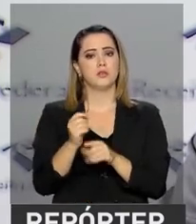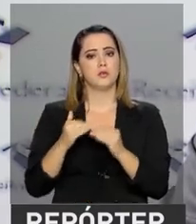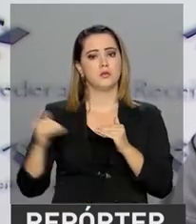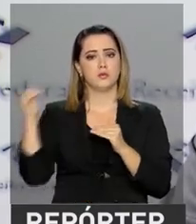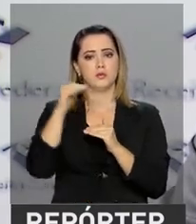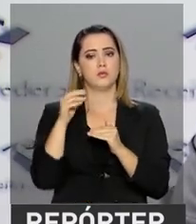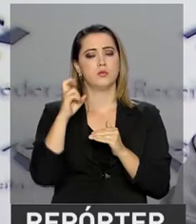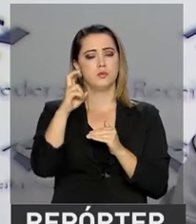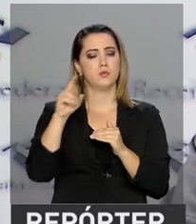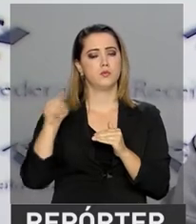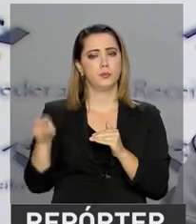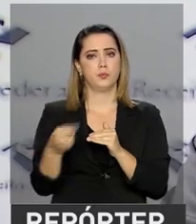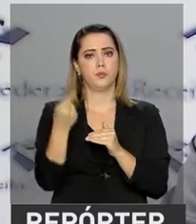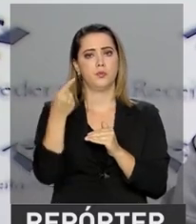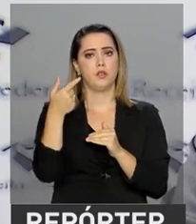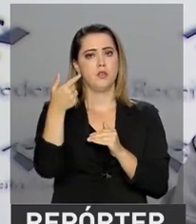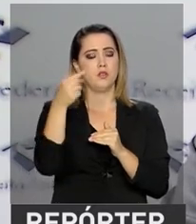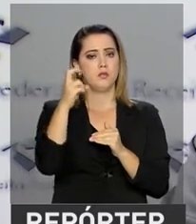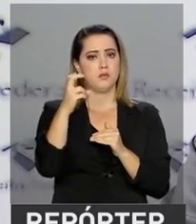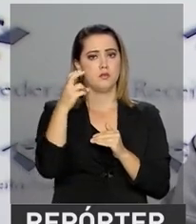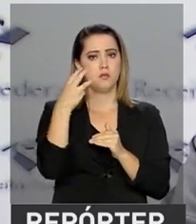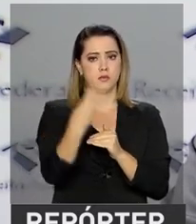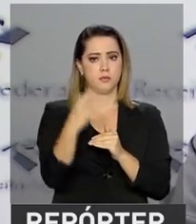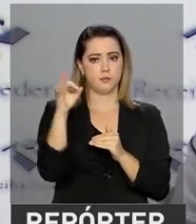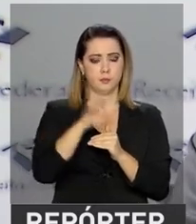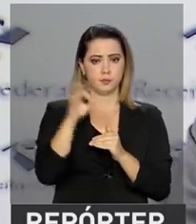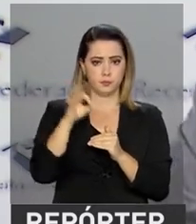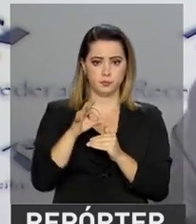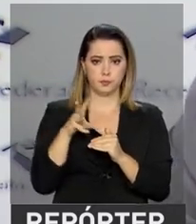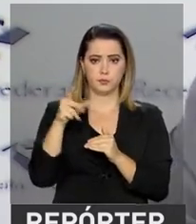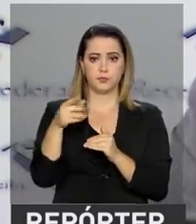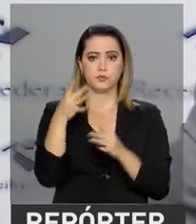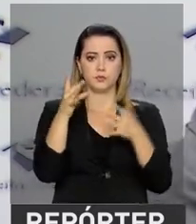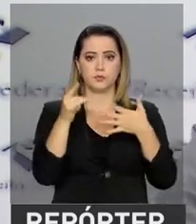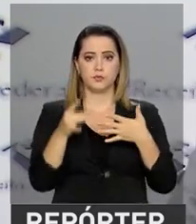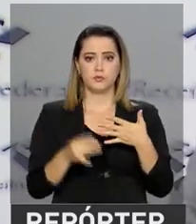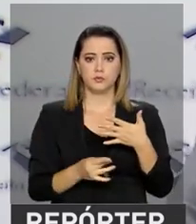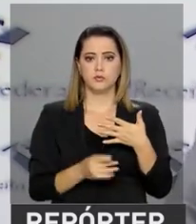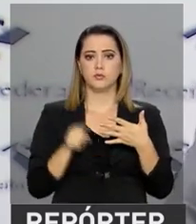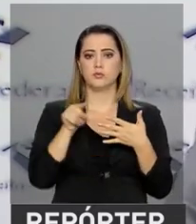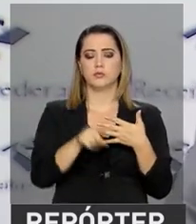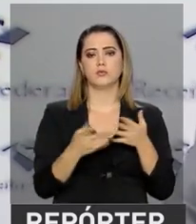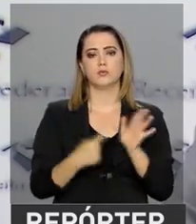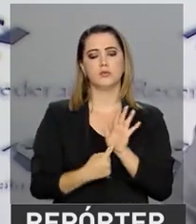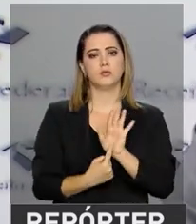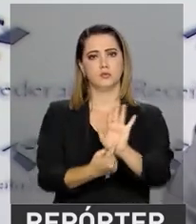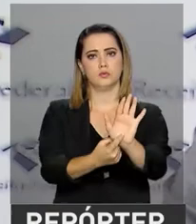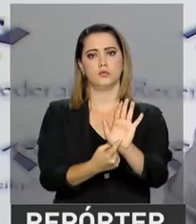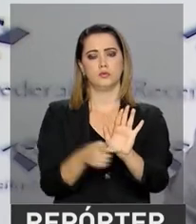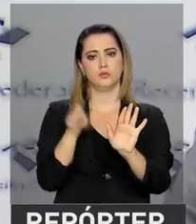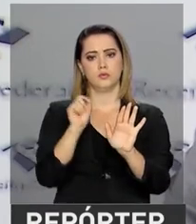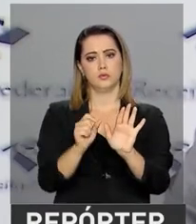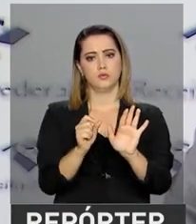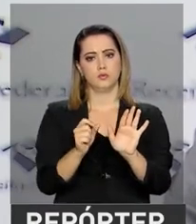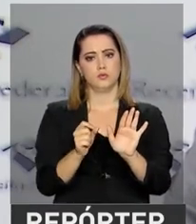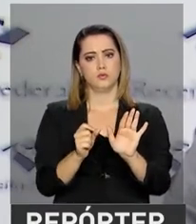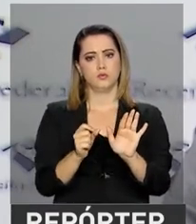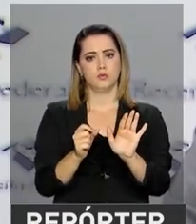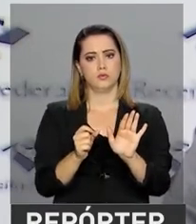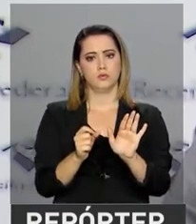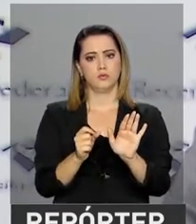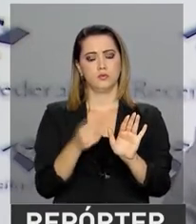em 5,53 por cento todos esses indicadores aí demonstram a um rompimento